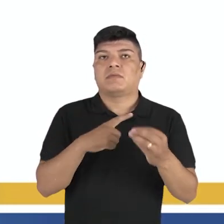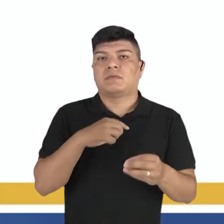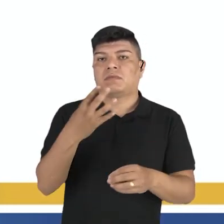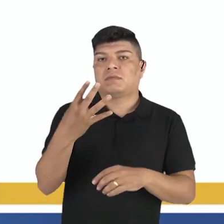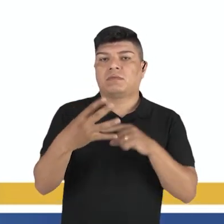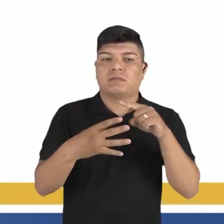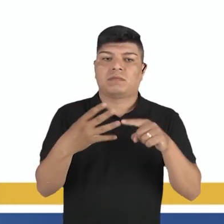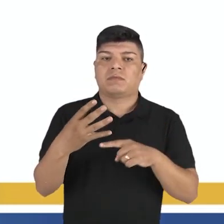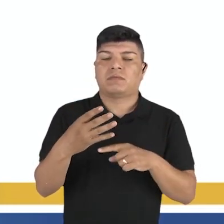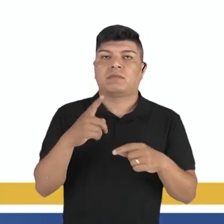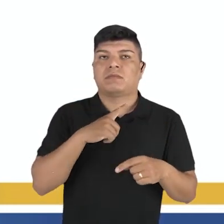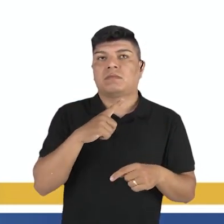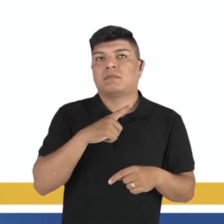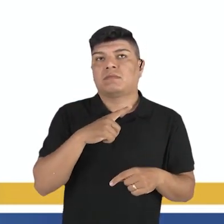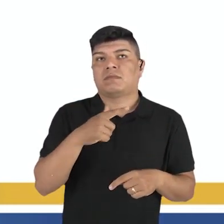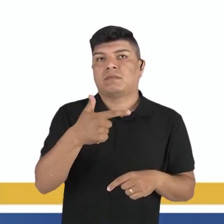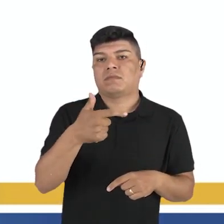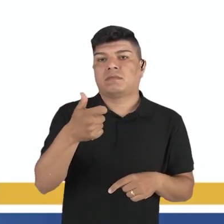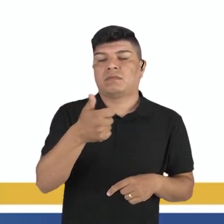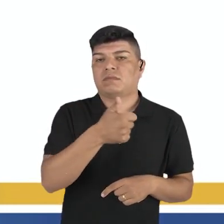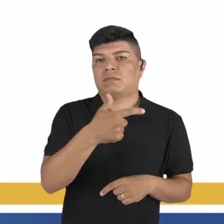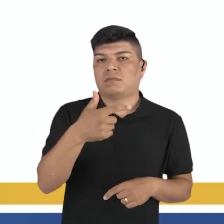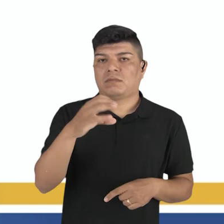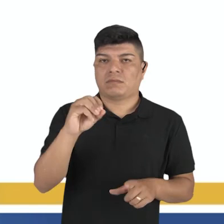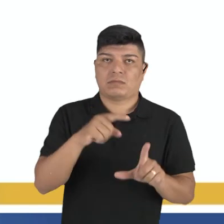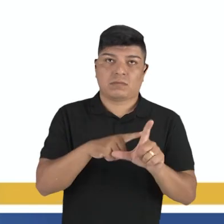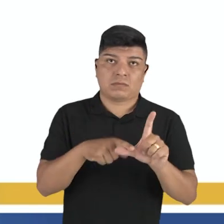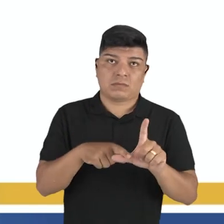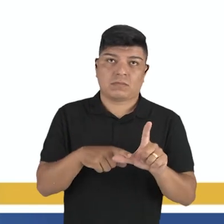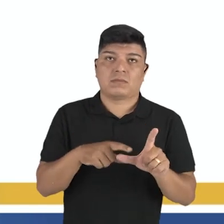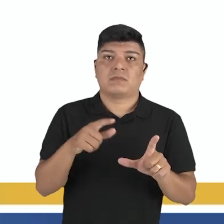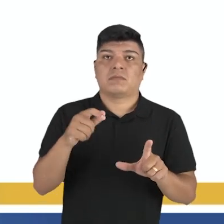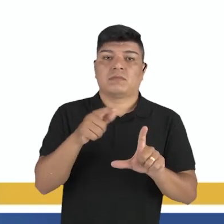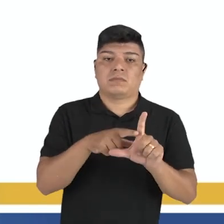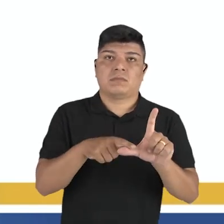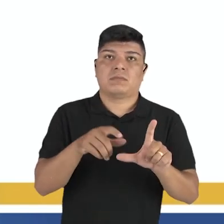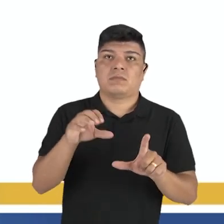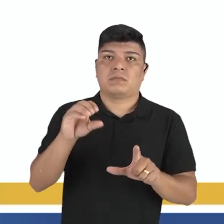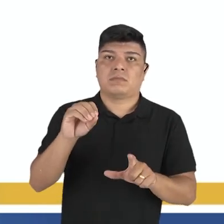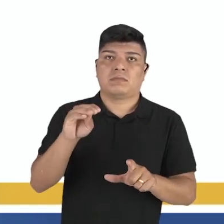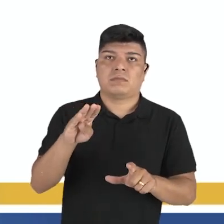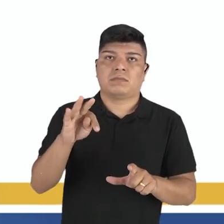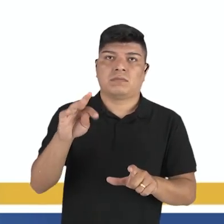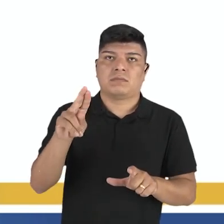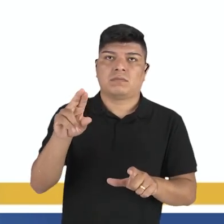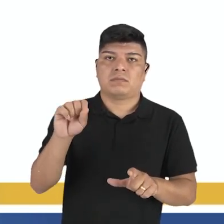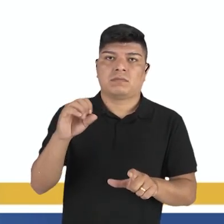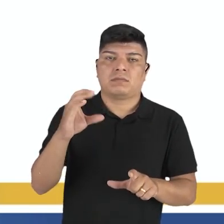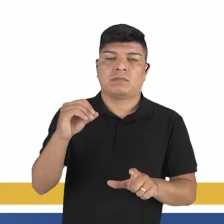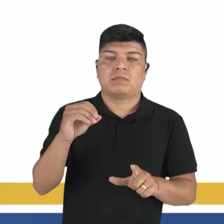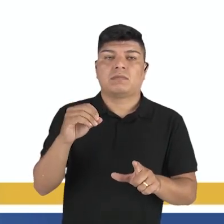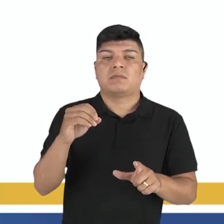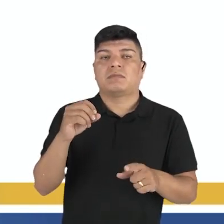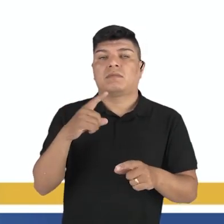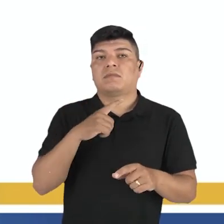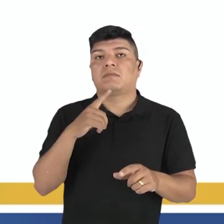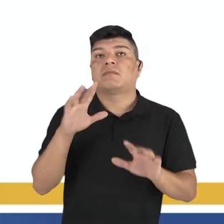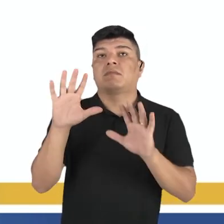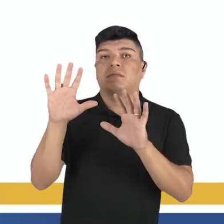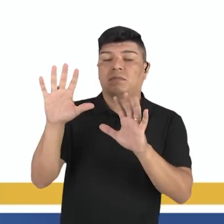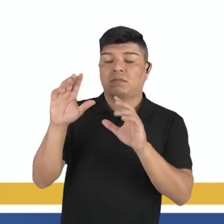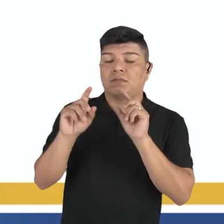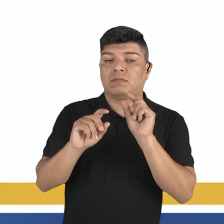partes ali dentro, então eu tenho 120 graus. E ele vai ser um ângulo obtuso. Por quê? Porque para o ângulo ser